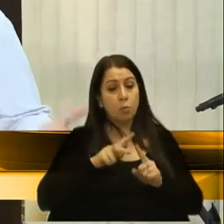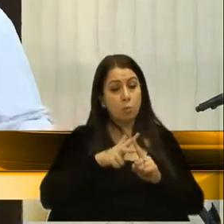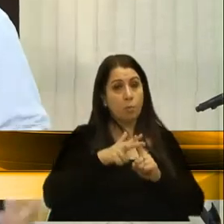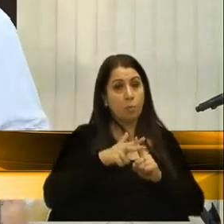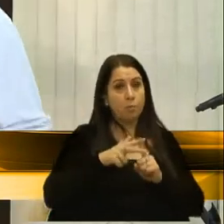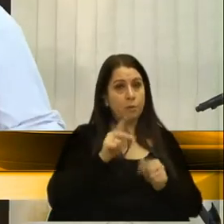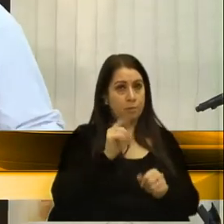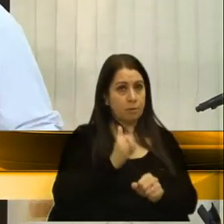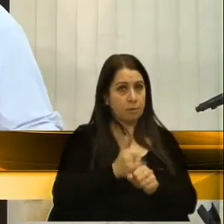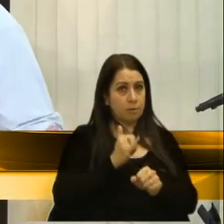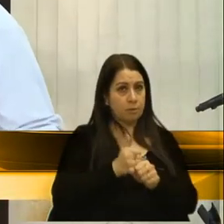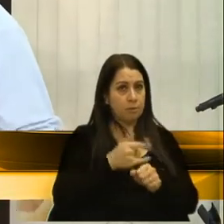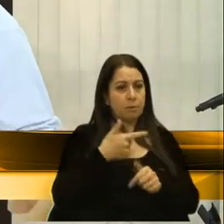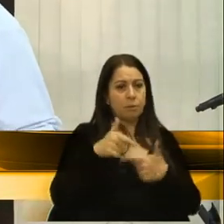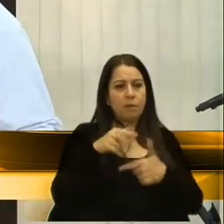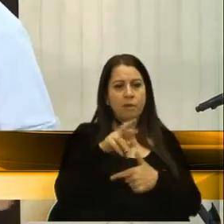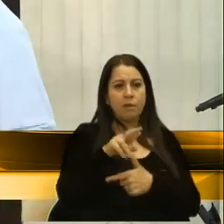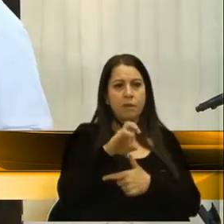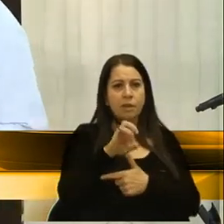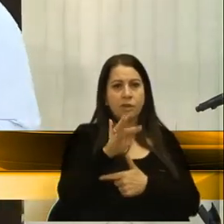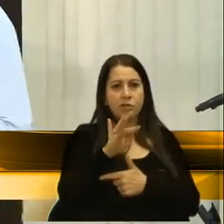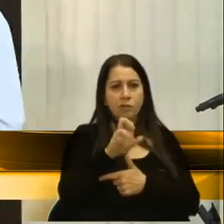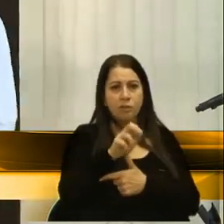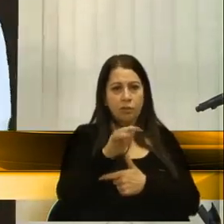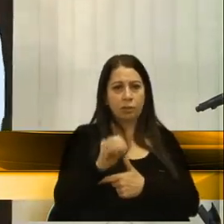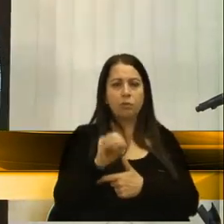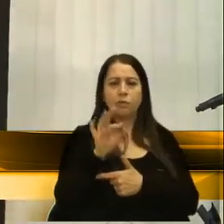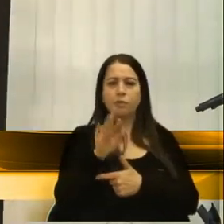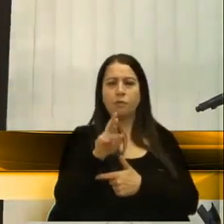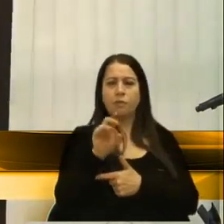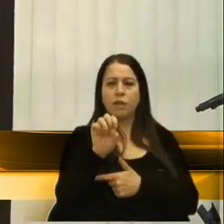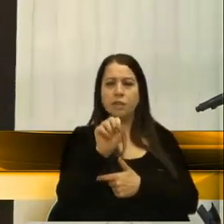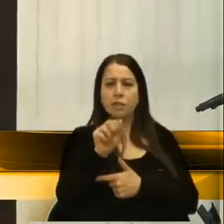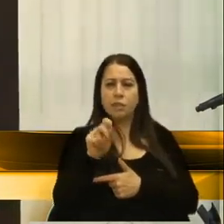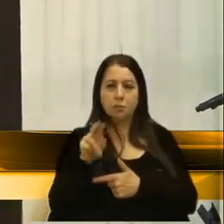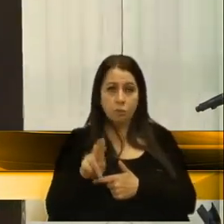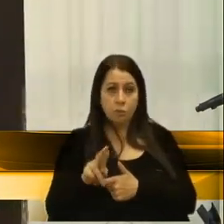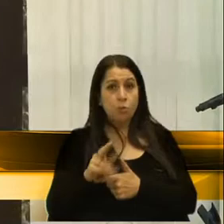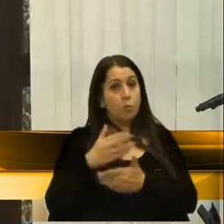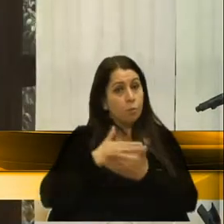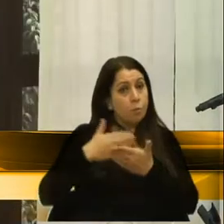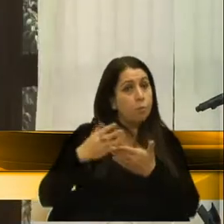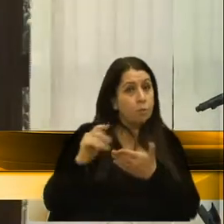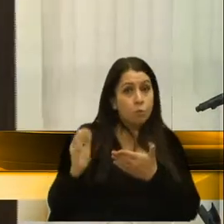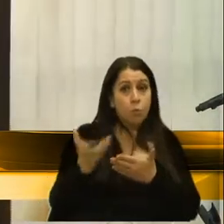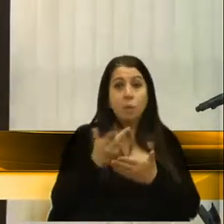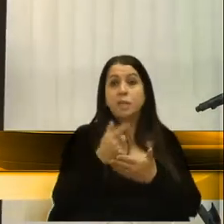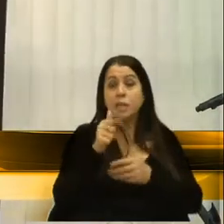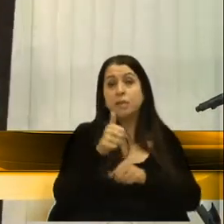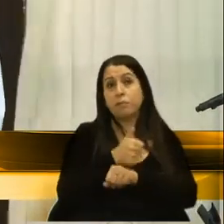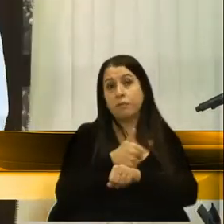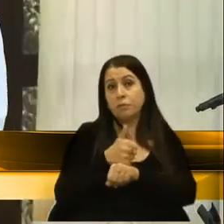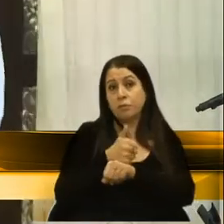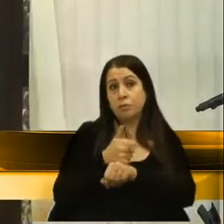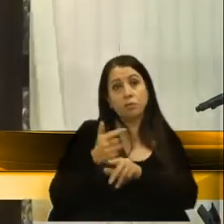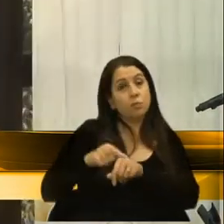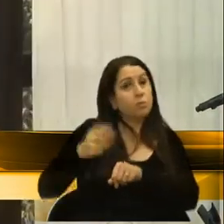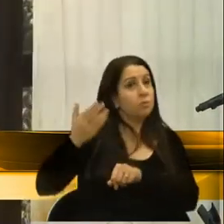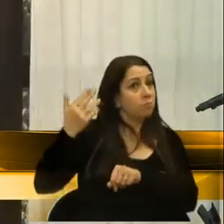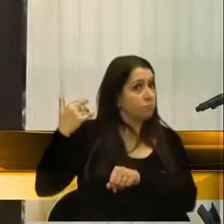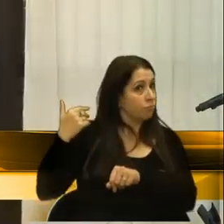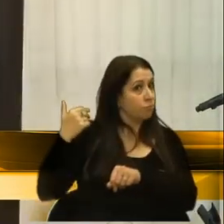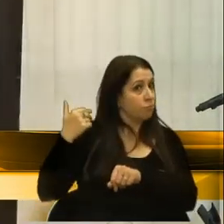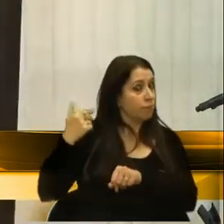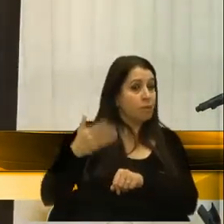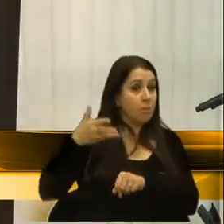cara trabalhava de retificador, torneiro, fresador. No início, bom, essas eram as profissões de algum tempo atrás. Hoje, se